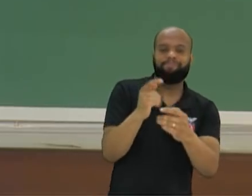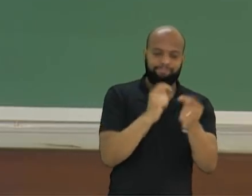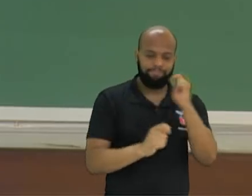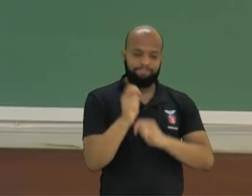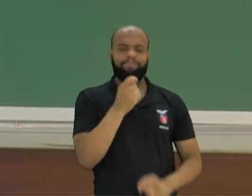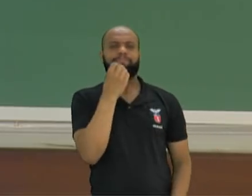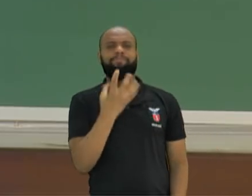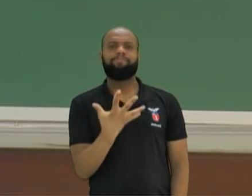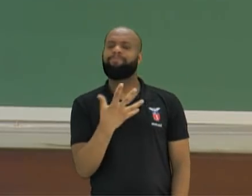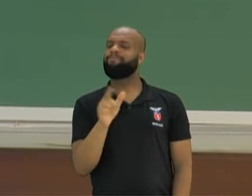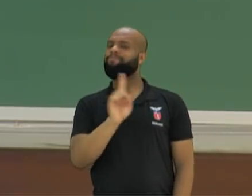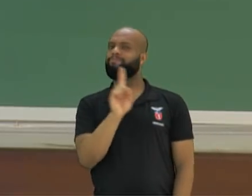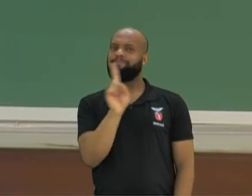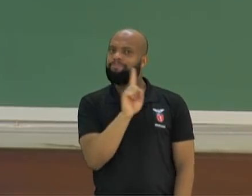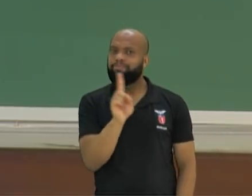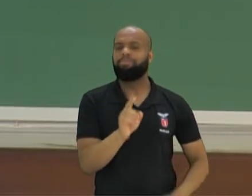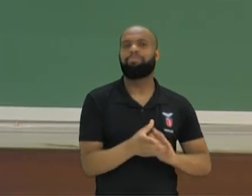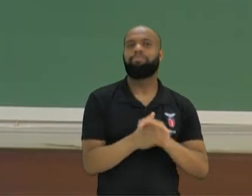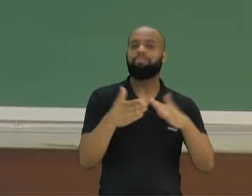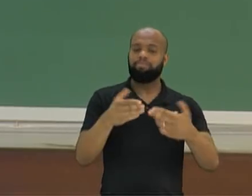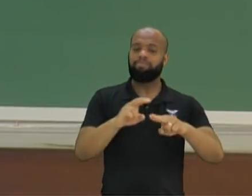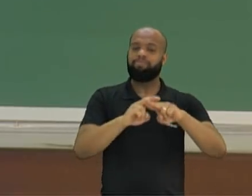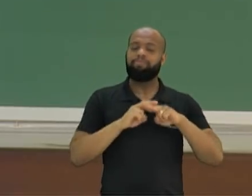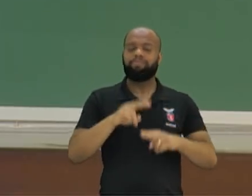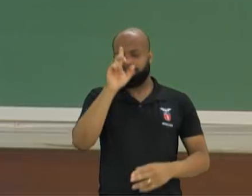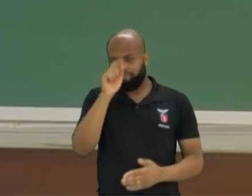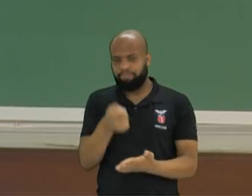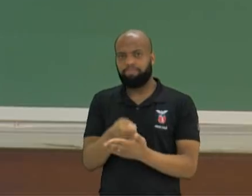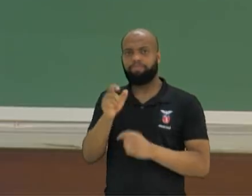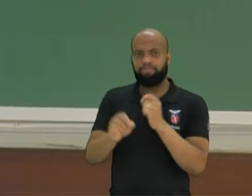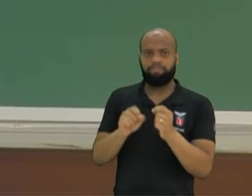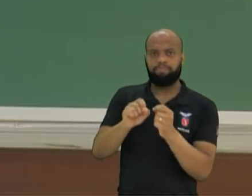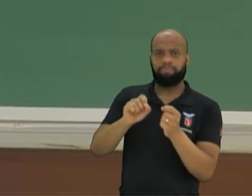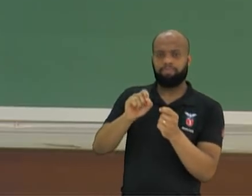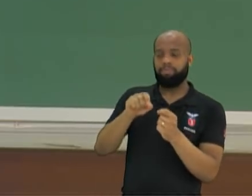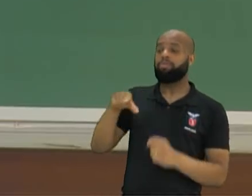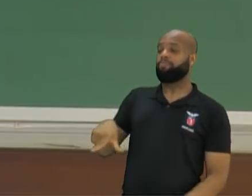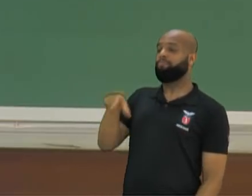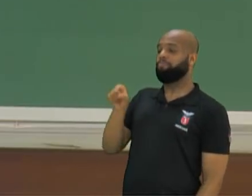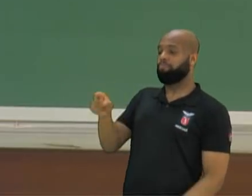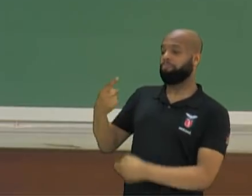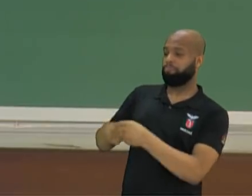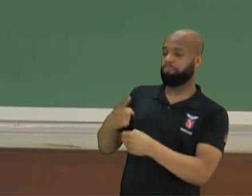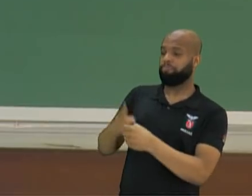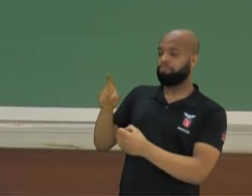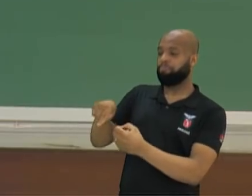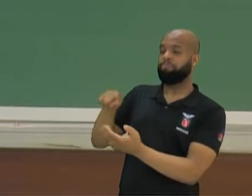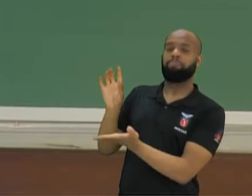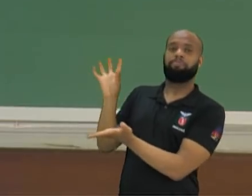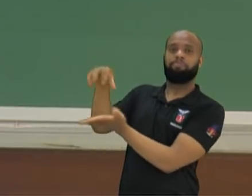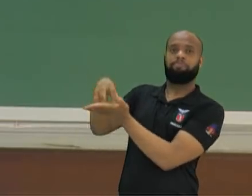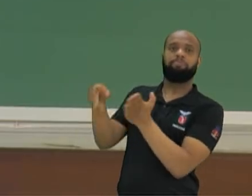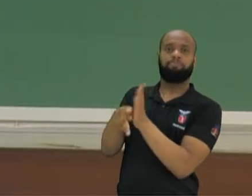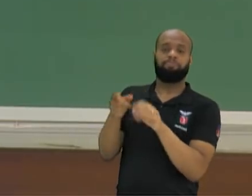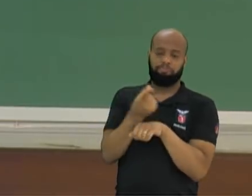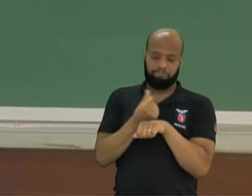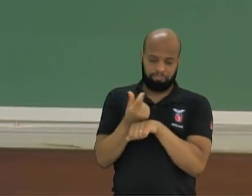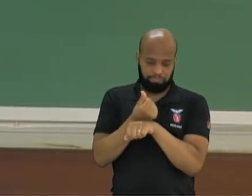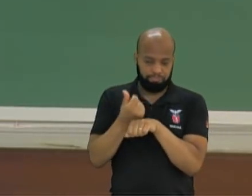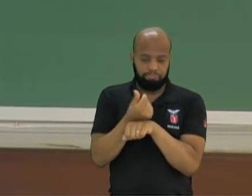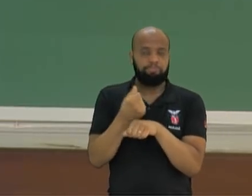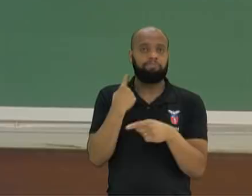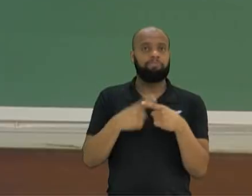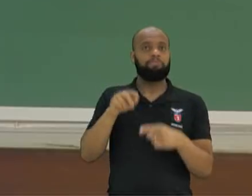econômico satisfatório para o país. Então, eles resolveram eleger essa cidade como um centro financeiro